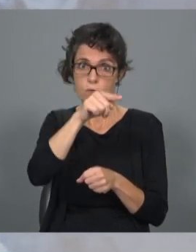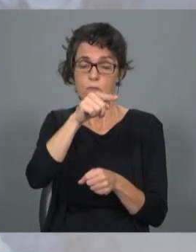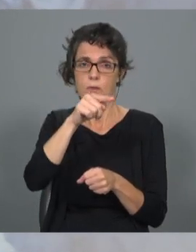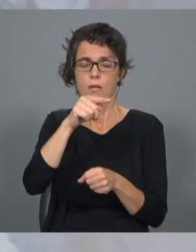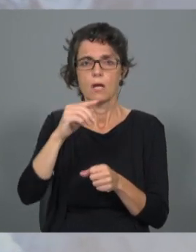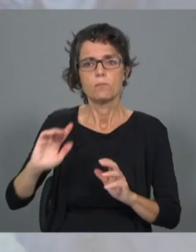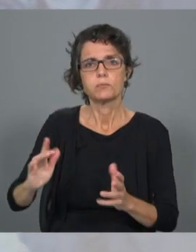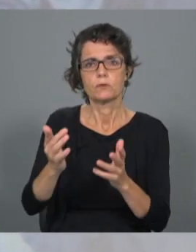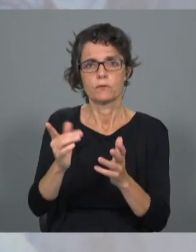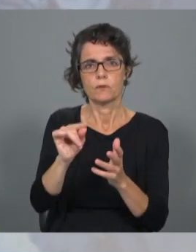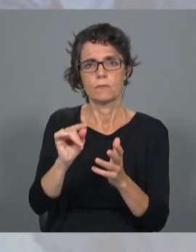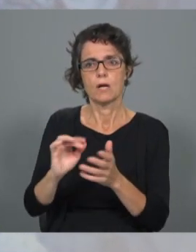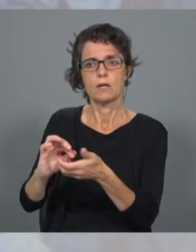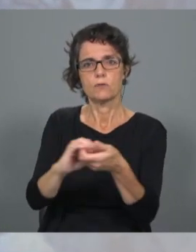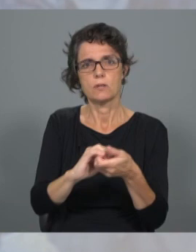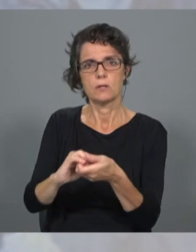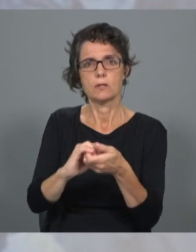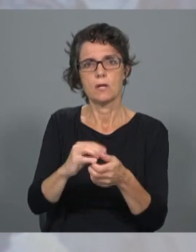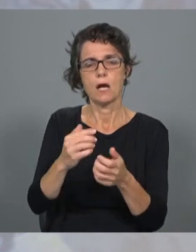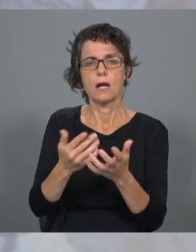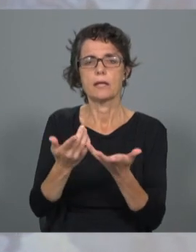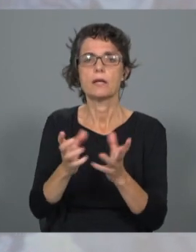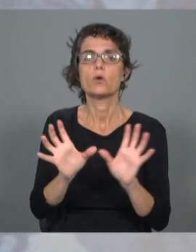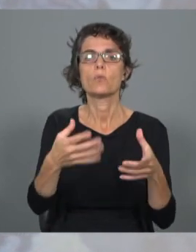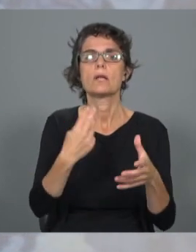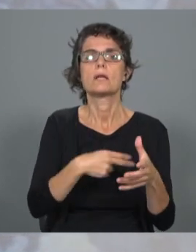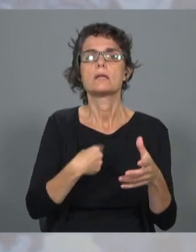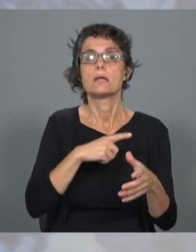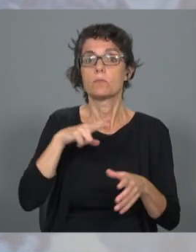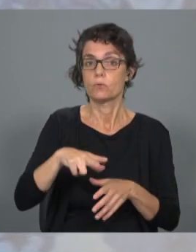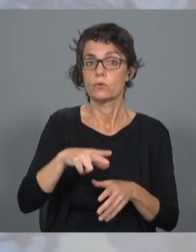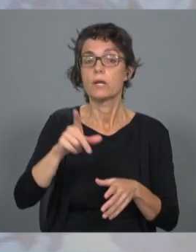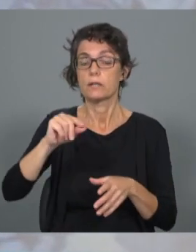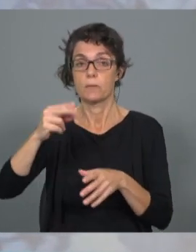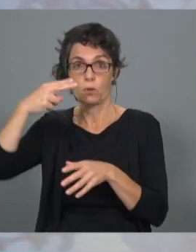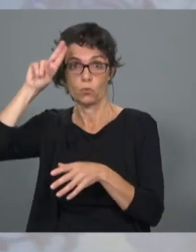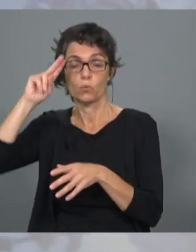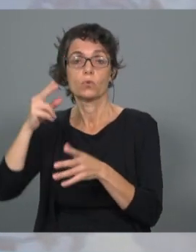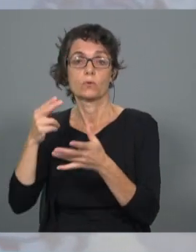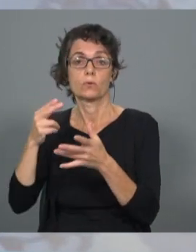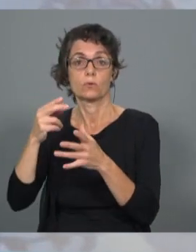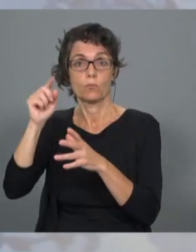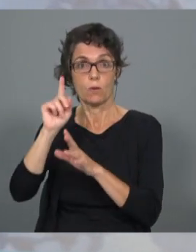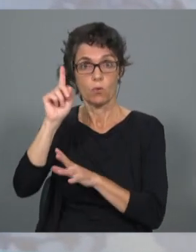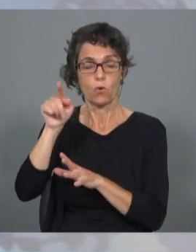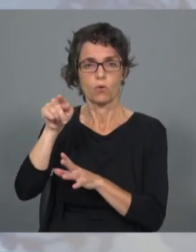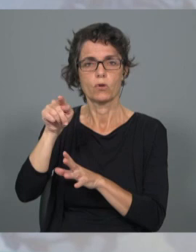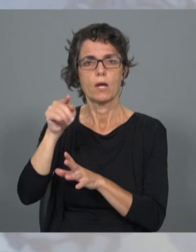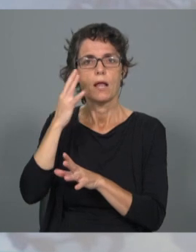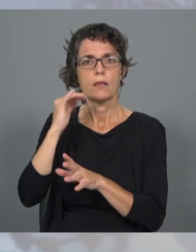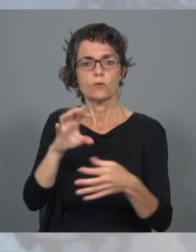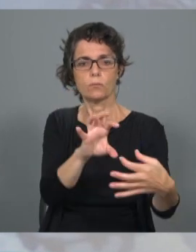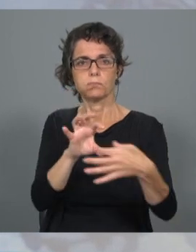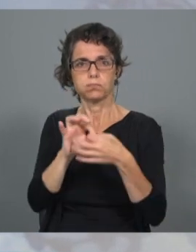alguma solidariedade entre comunidades cristãs portuguesas e outras do norte de Moçambique, que no sentido de